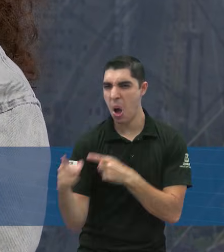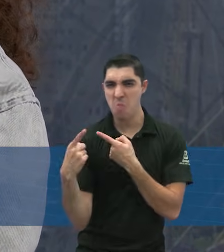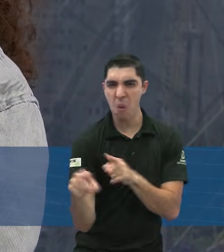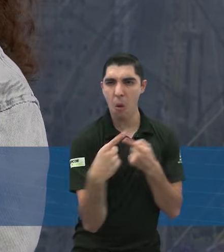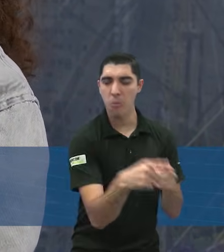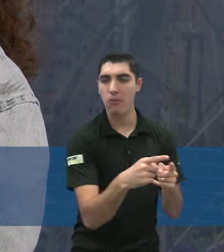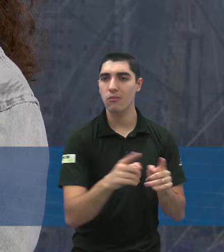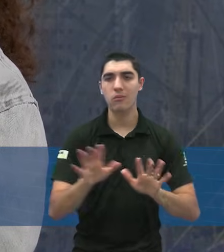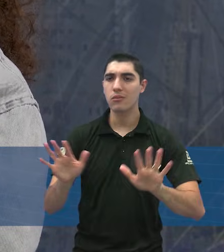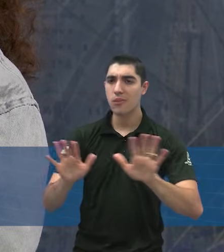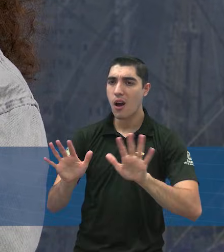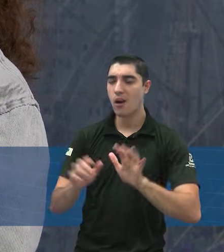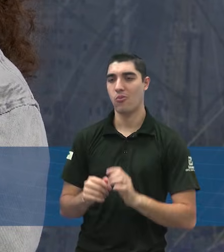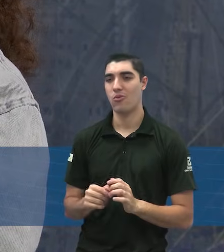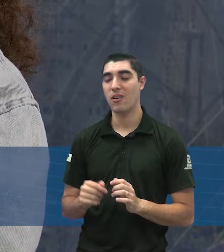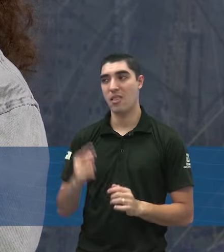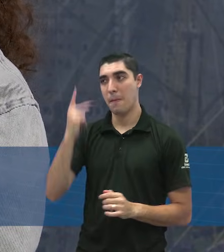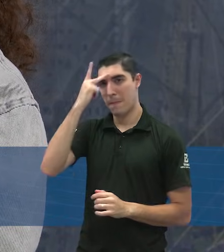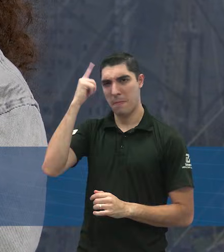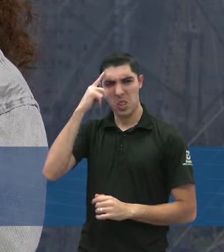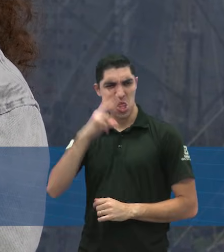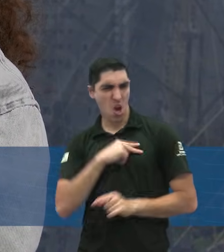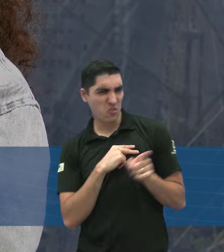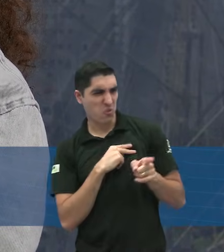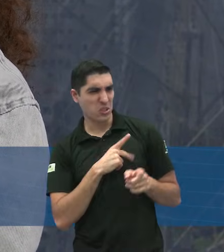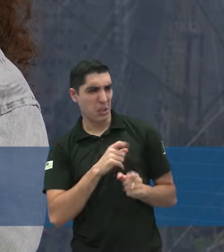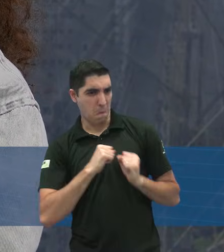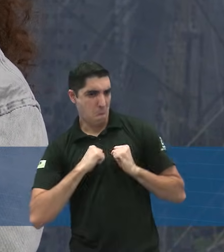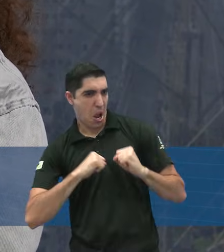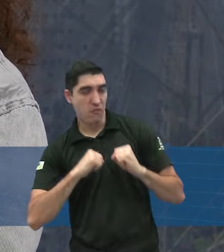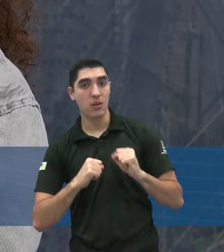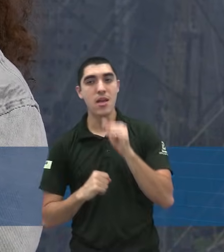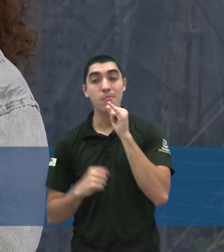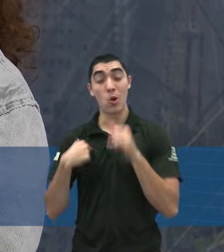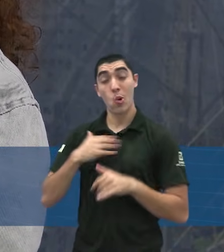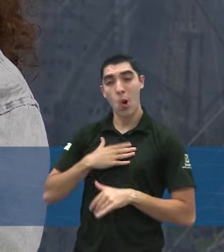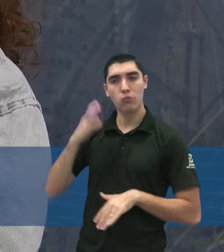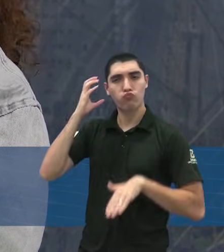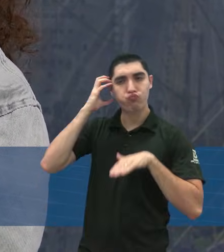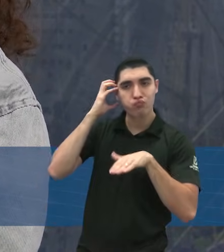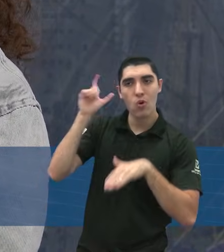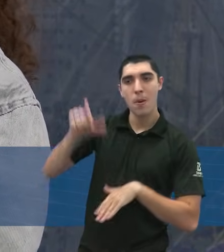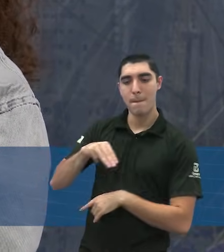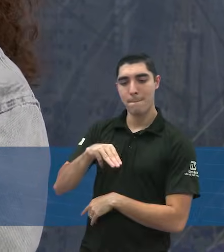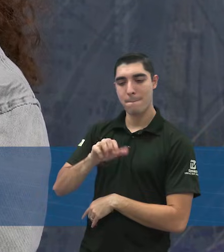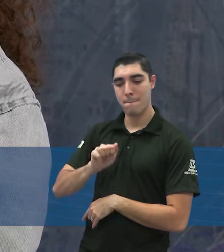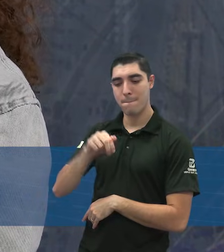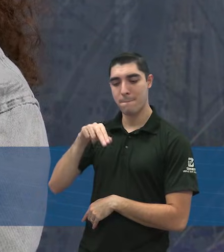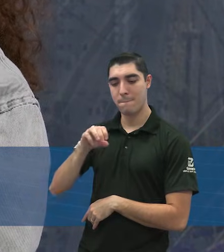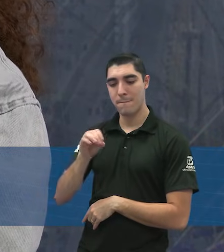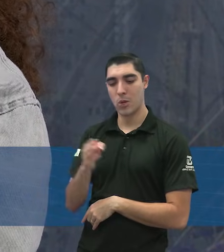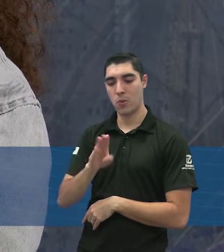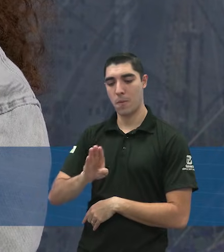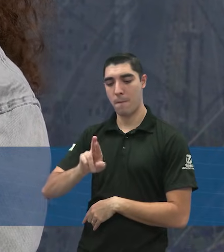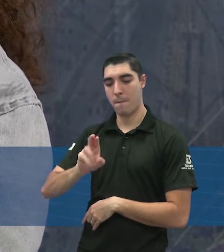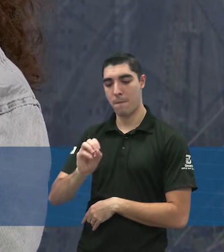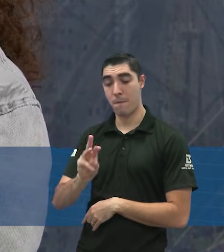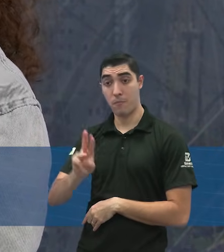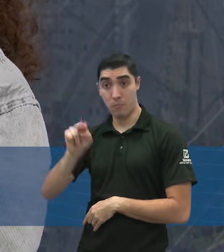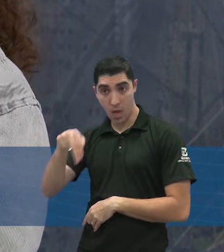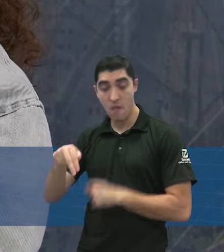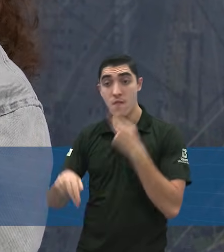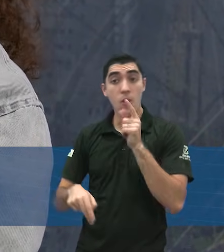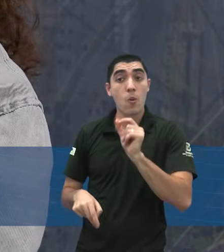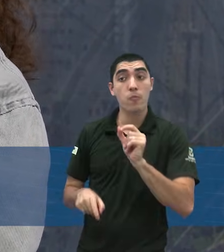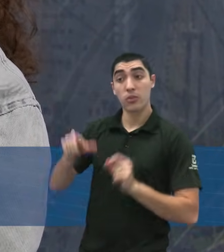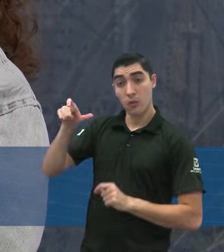gente coloca, nunca pode ter dúvida sobre o que a gente coloca. E é algo que até o Mano Brown, eu gosto de citar sempre, que ele fala que